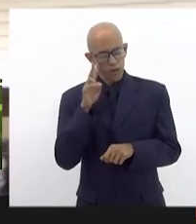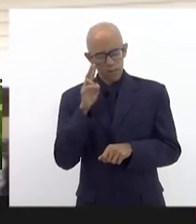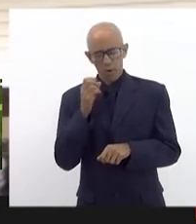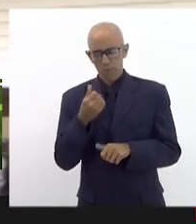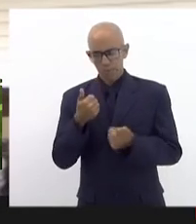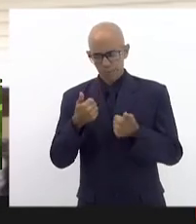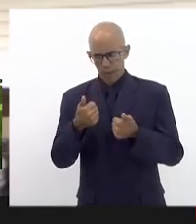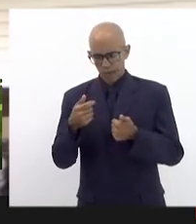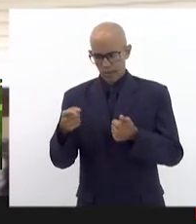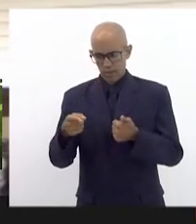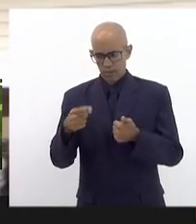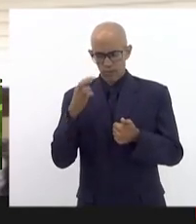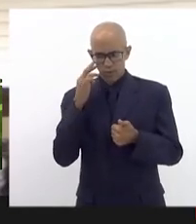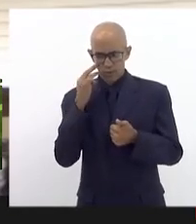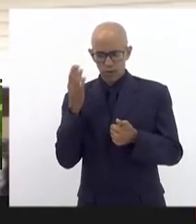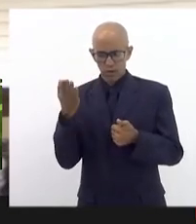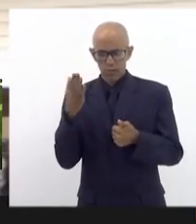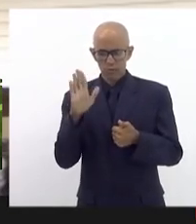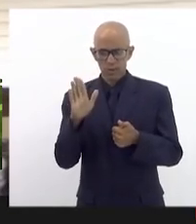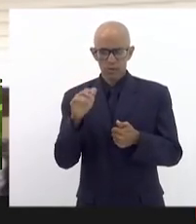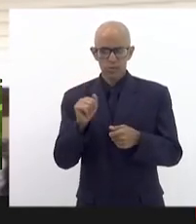estamos no momento de recursos